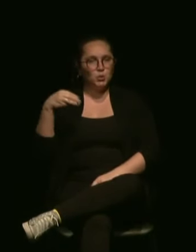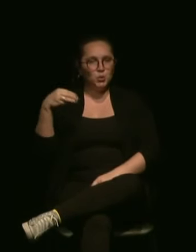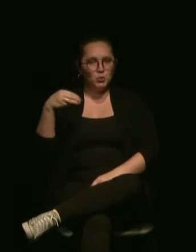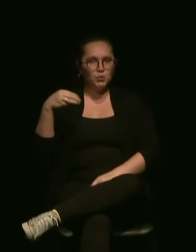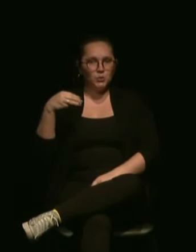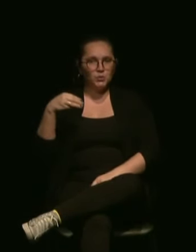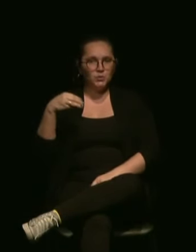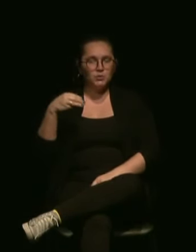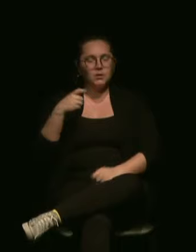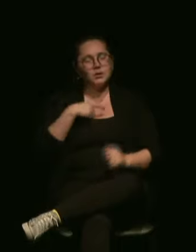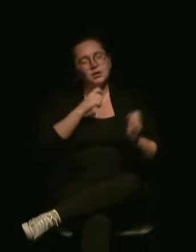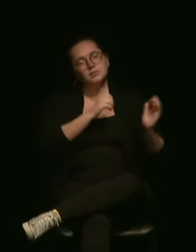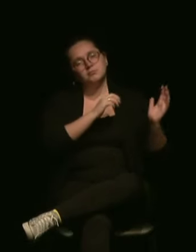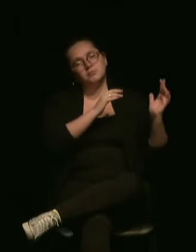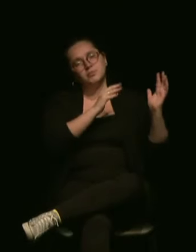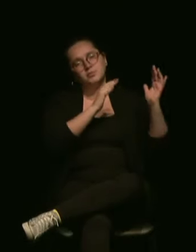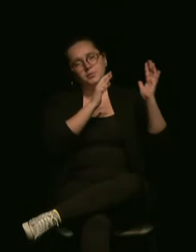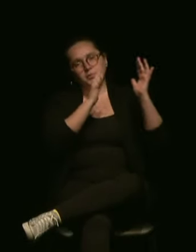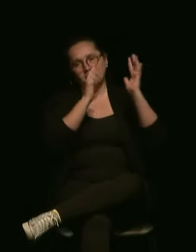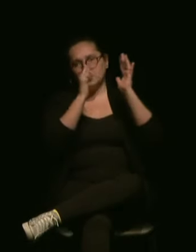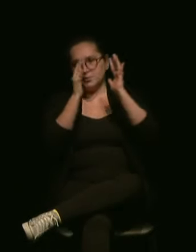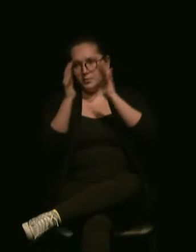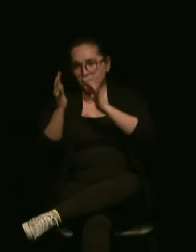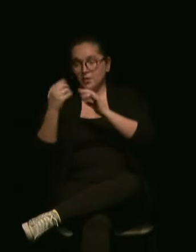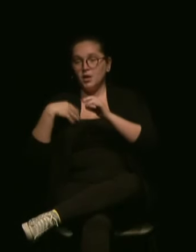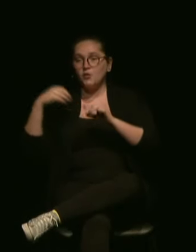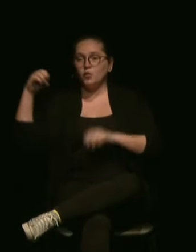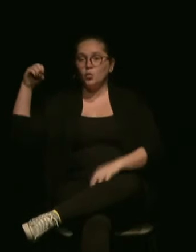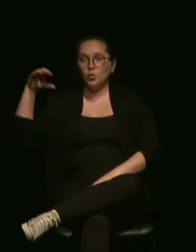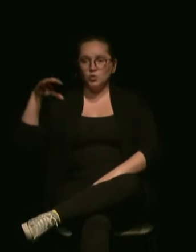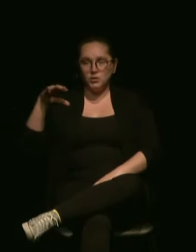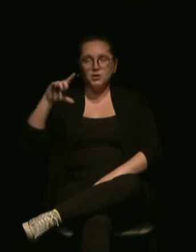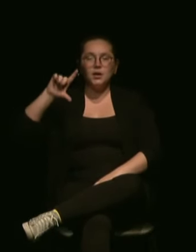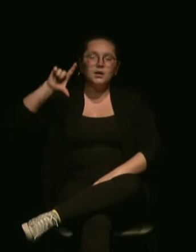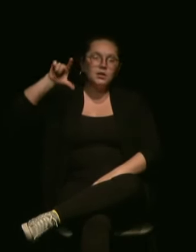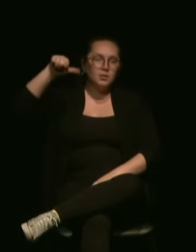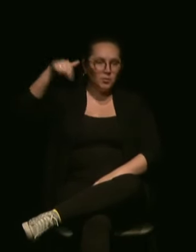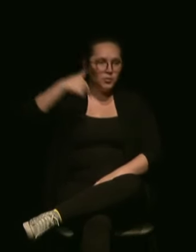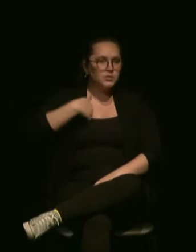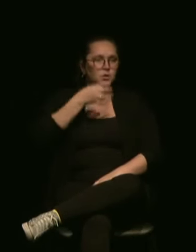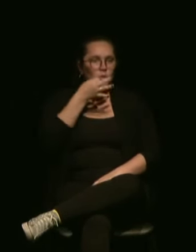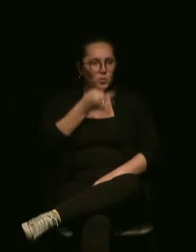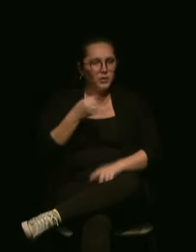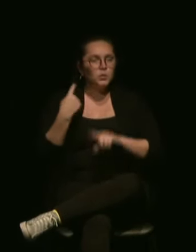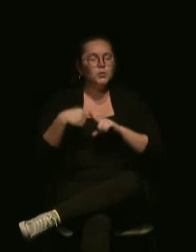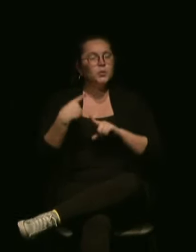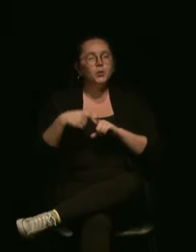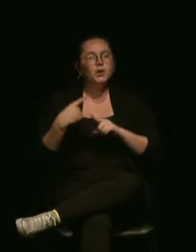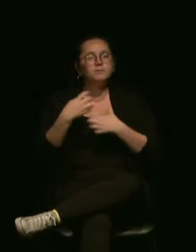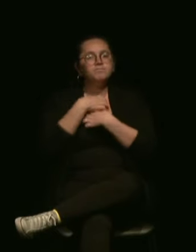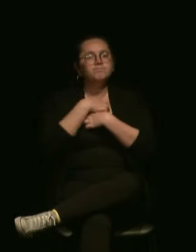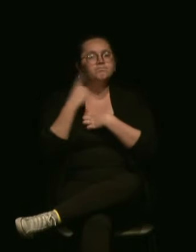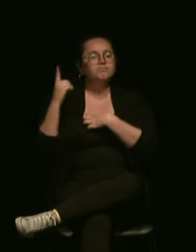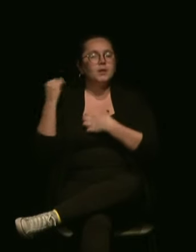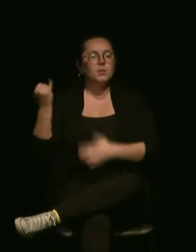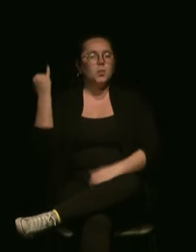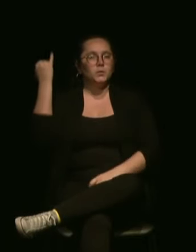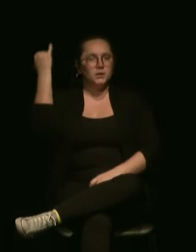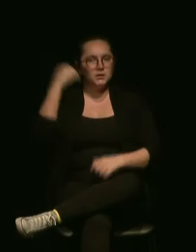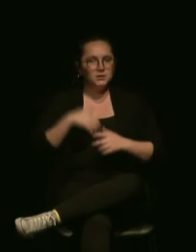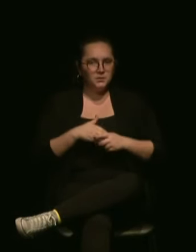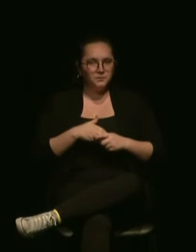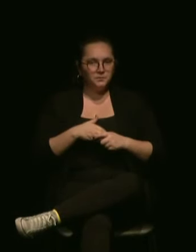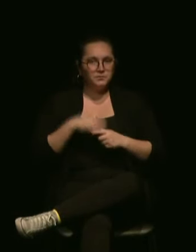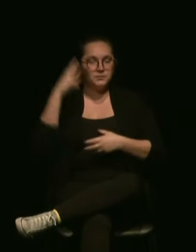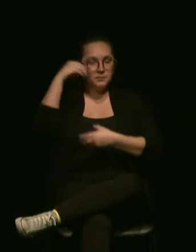16 segundos, que é essa que eu projeto para vocês, e depois eu comento por que, para mim, ela é tão importante